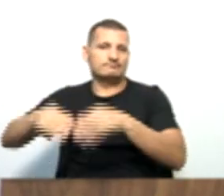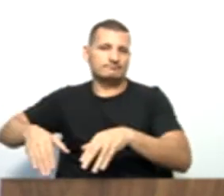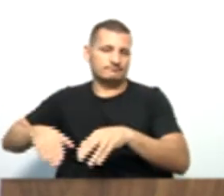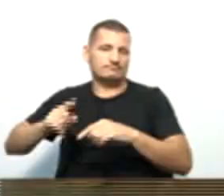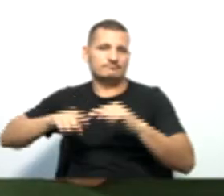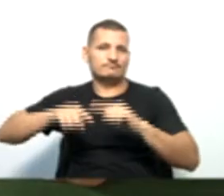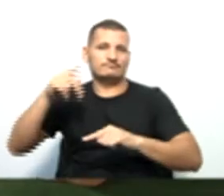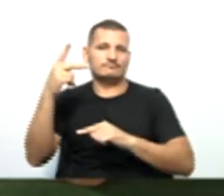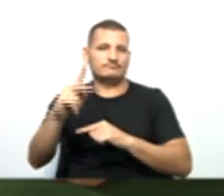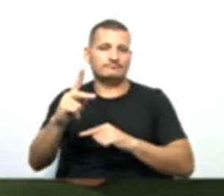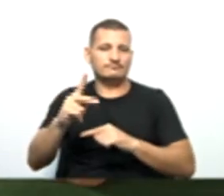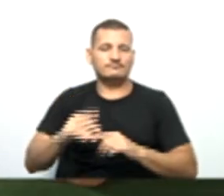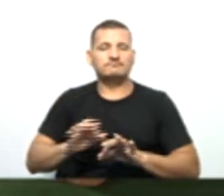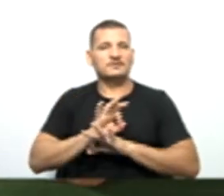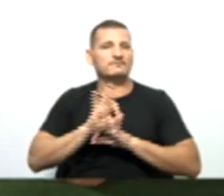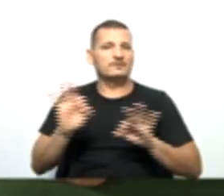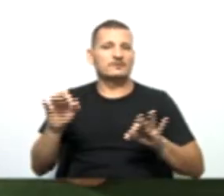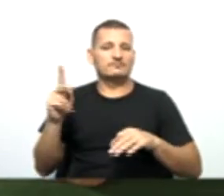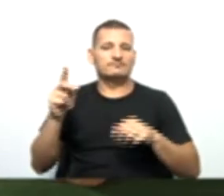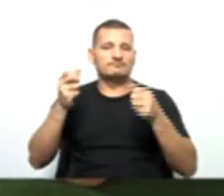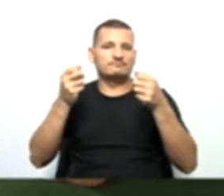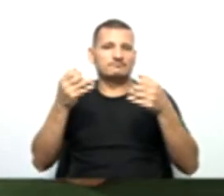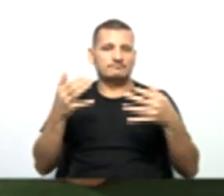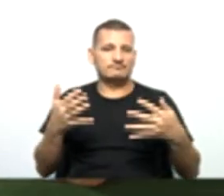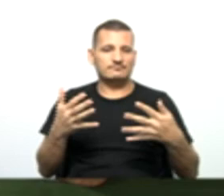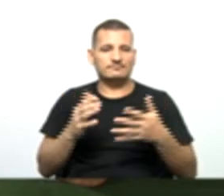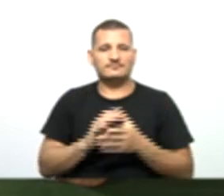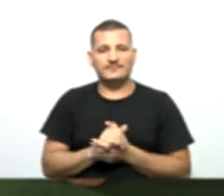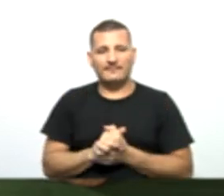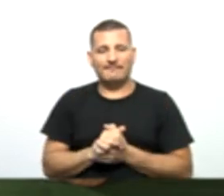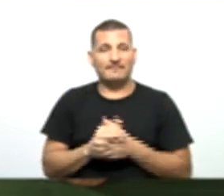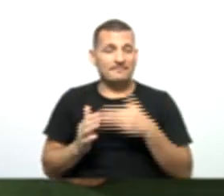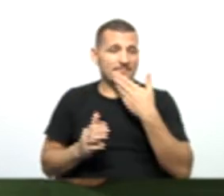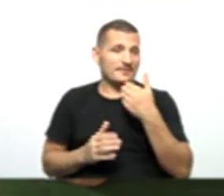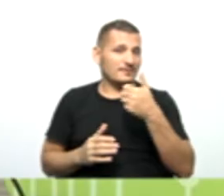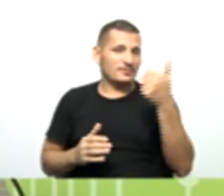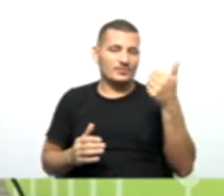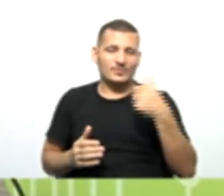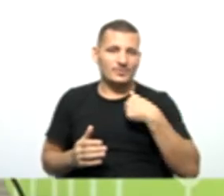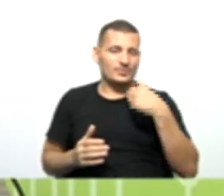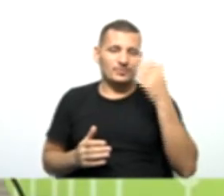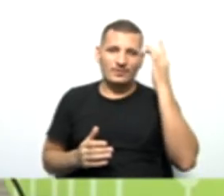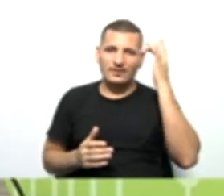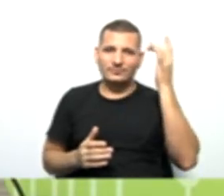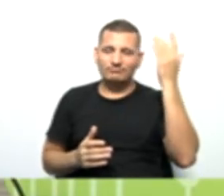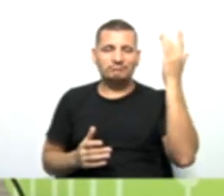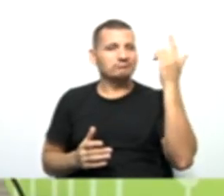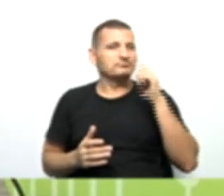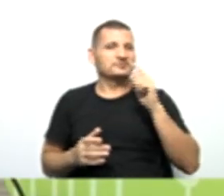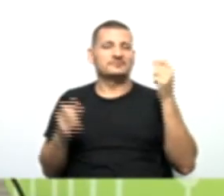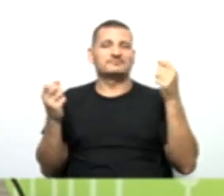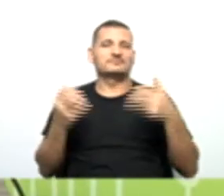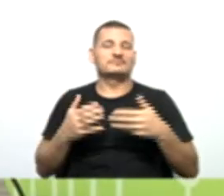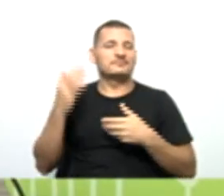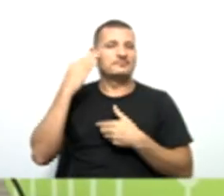é isso, professor? Perfeito, professor. Explicação melhor. Eu acho que eu não conseguiria trazer aqui hoje para os alunos, não. Muito